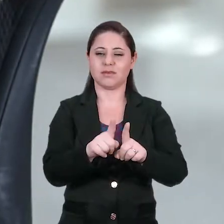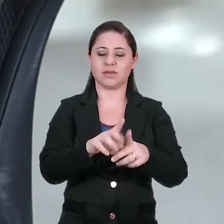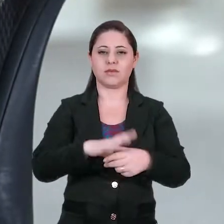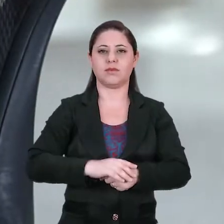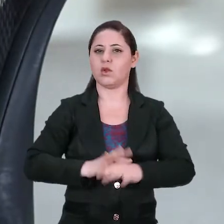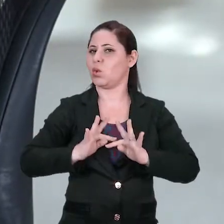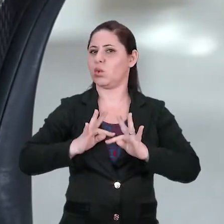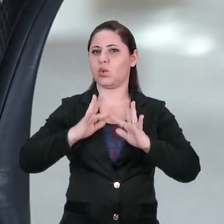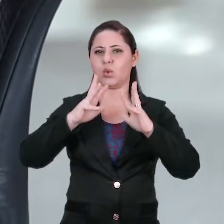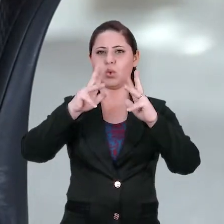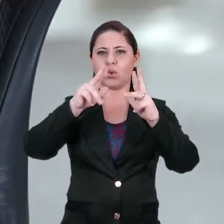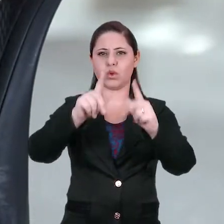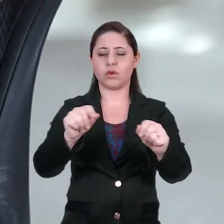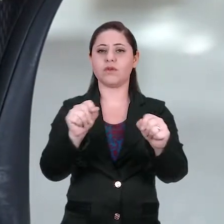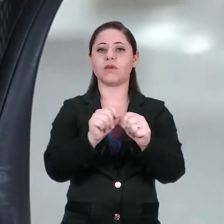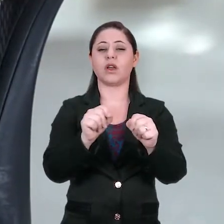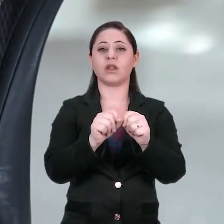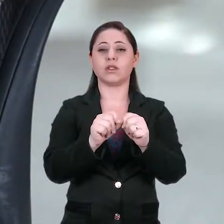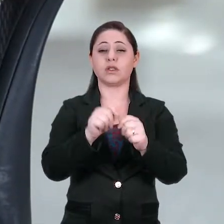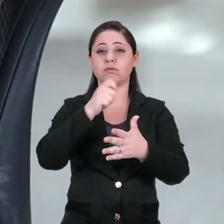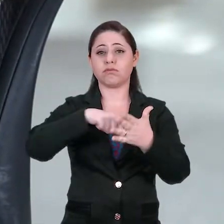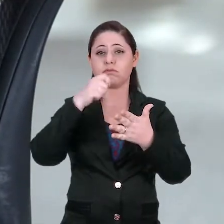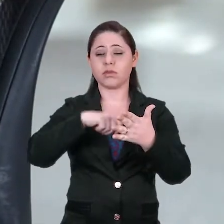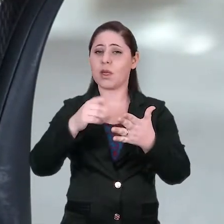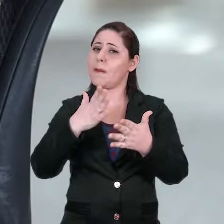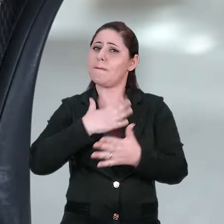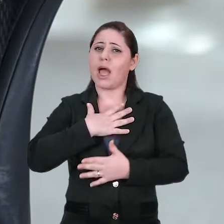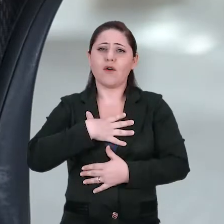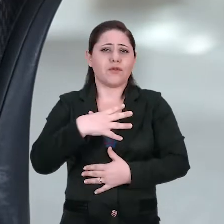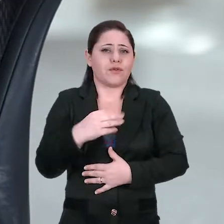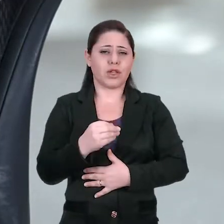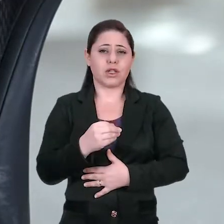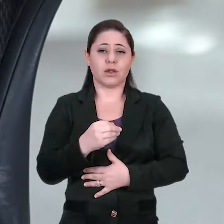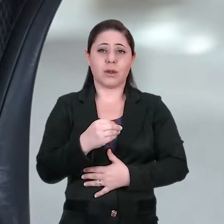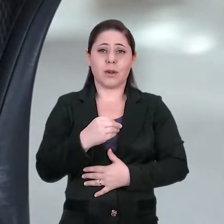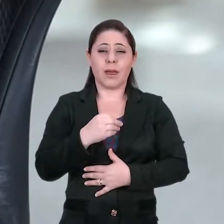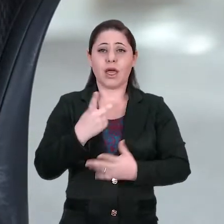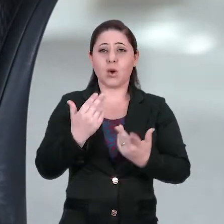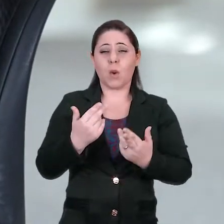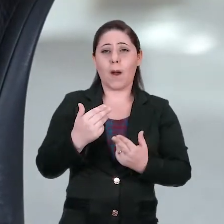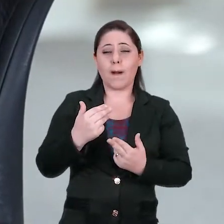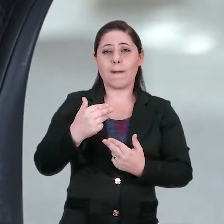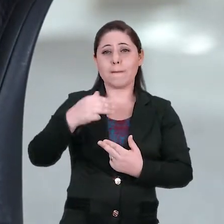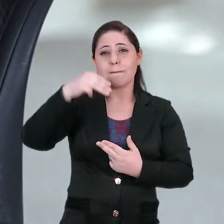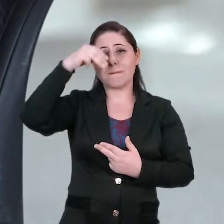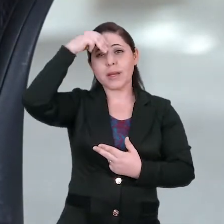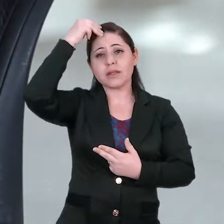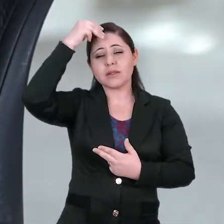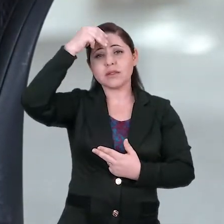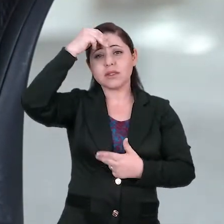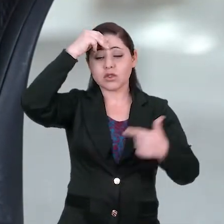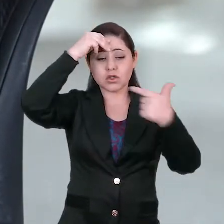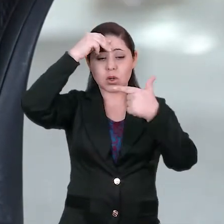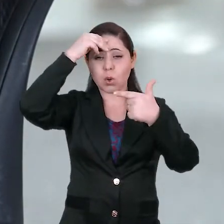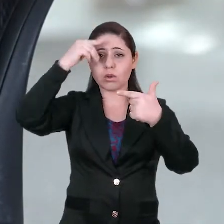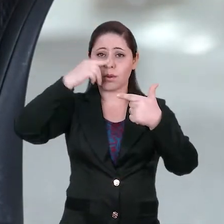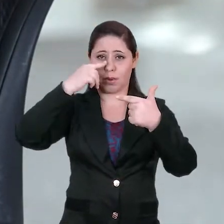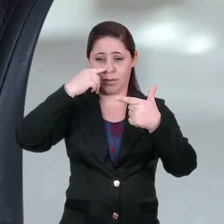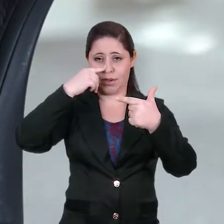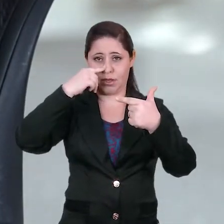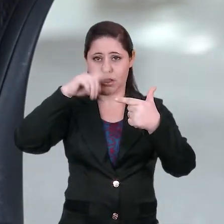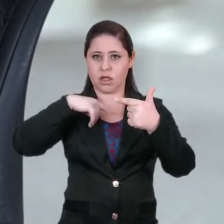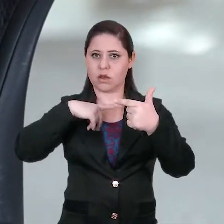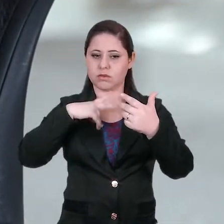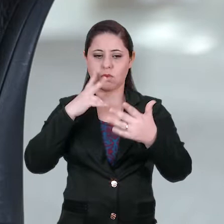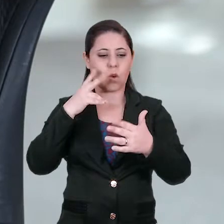também. Mas mesmo todos eles, eu faço como você disse, são meus filhos. Madrinha é como se fosse uma segunda